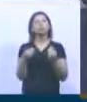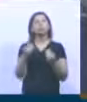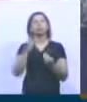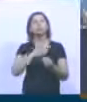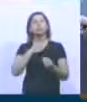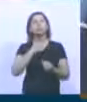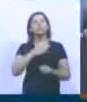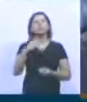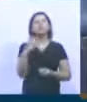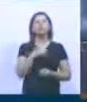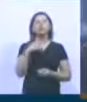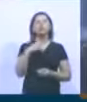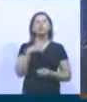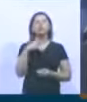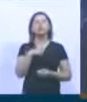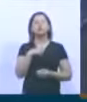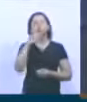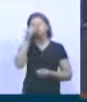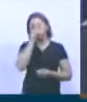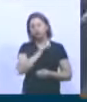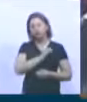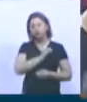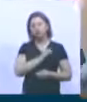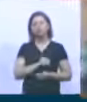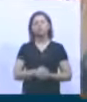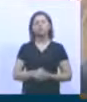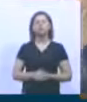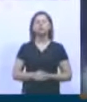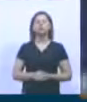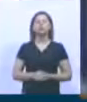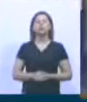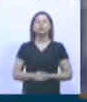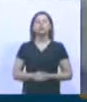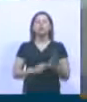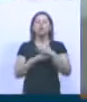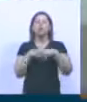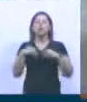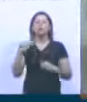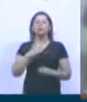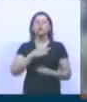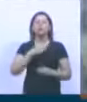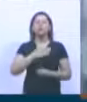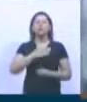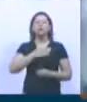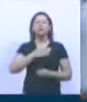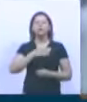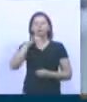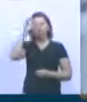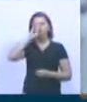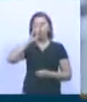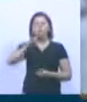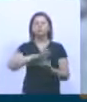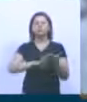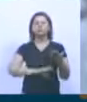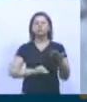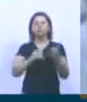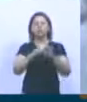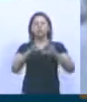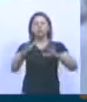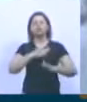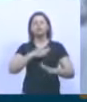meus sentimentos de rejeição. Diga apenas: cura-me, Senhor. Cura-me, Senhor.